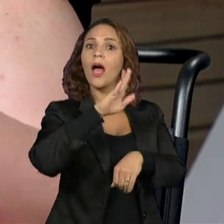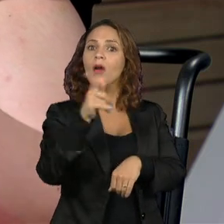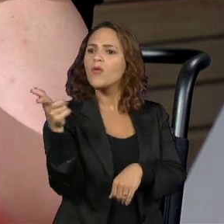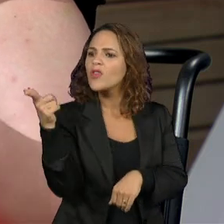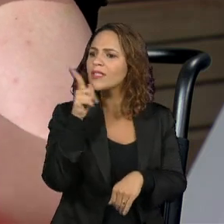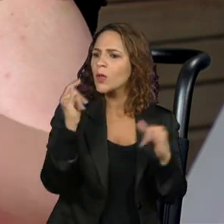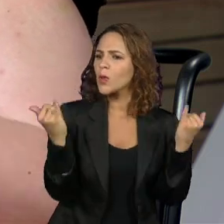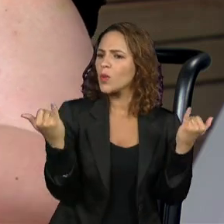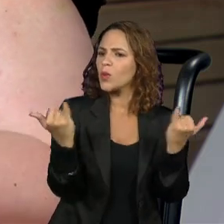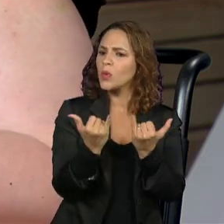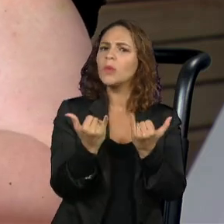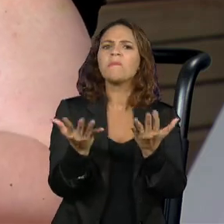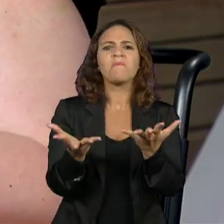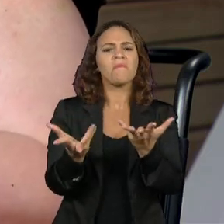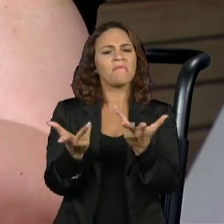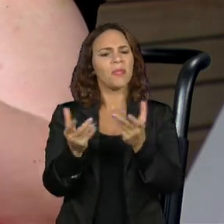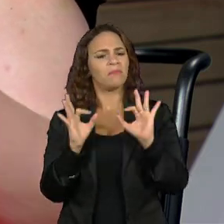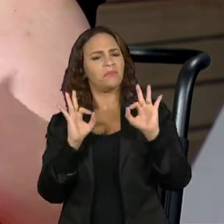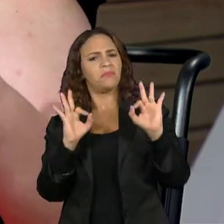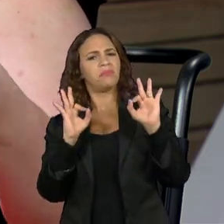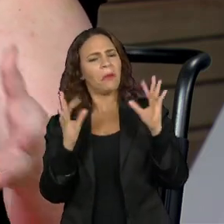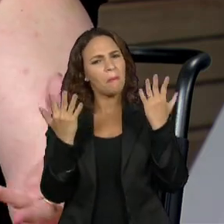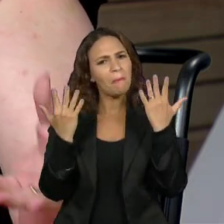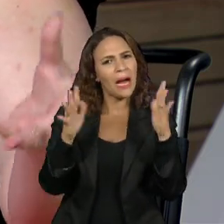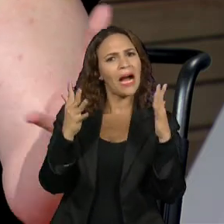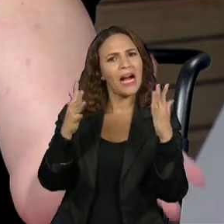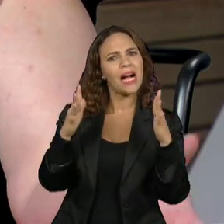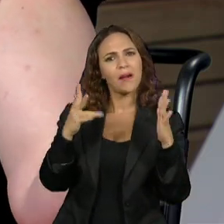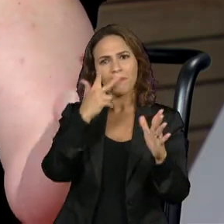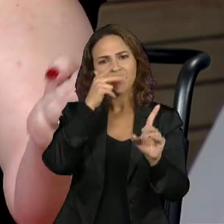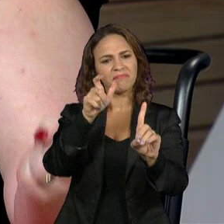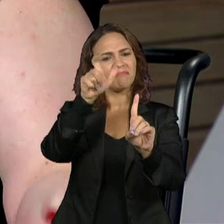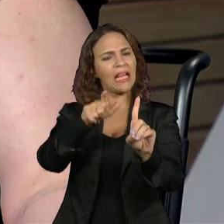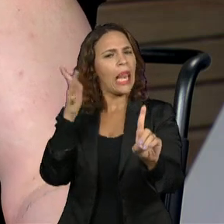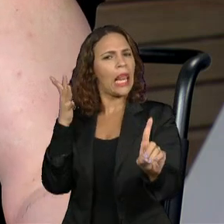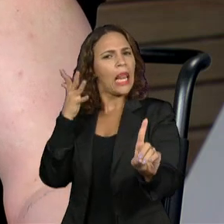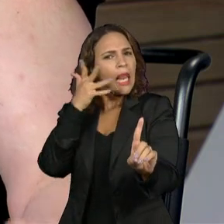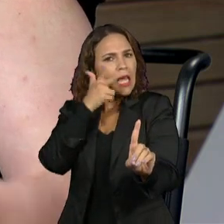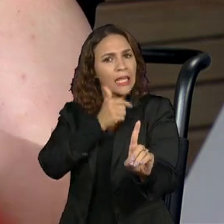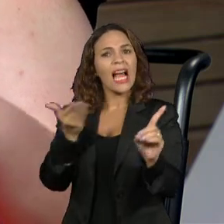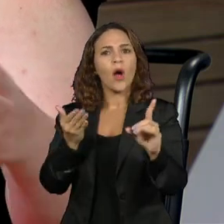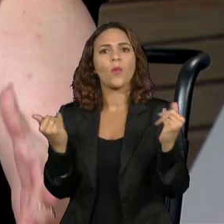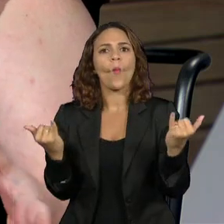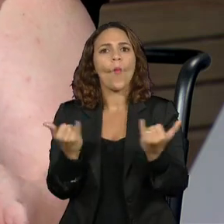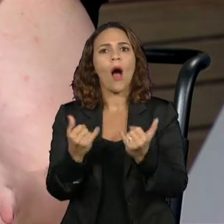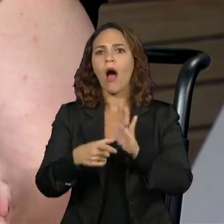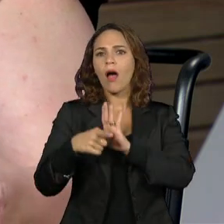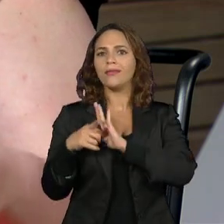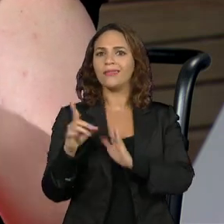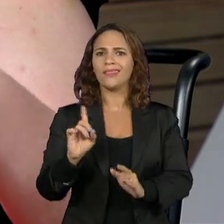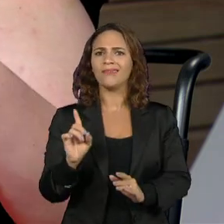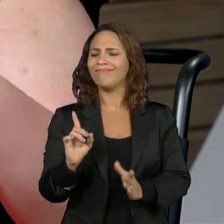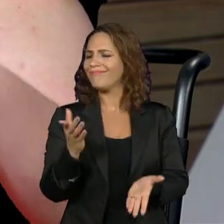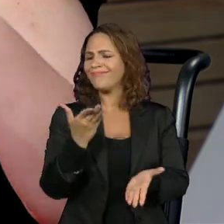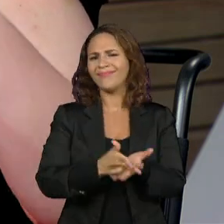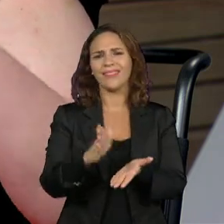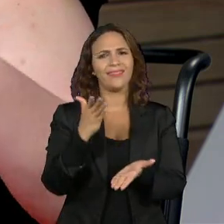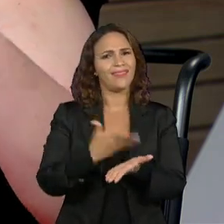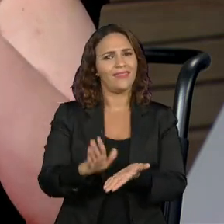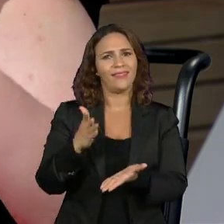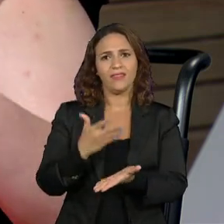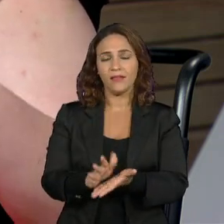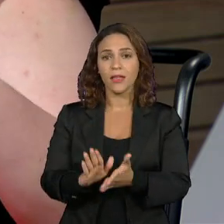como ela é maravilhosa agora que ela emagreceu. Que pessoa, né, linda que ela tá agora que ela emagreceu. E não tem nada a ver com isso. Mas é